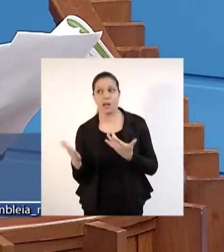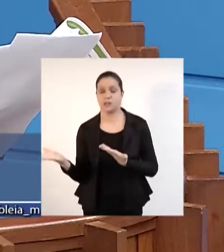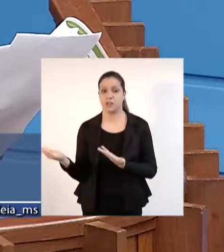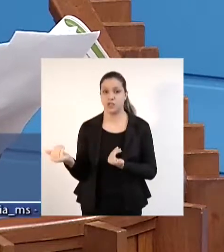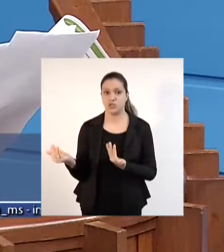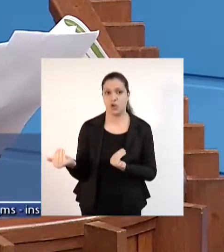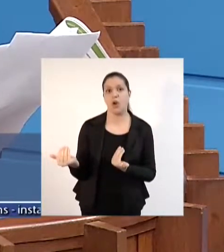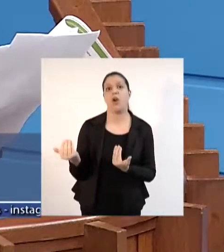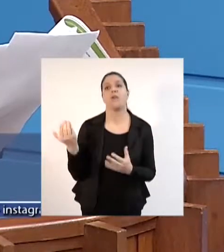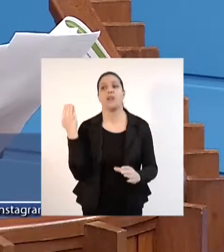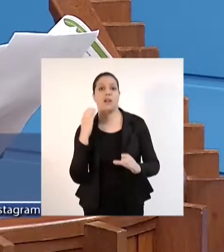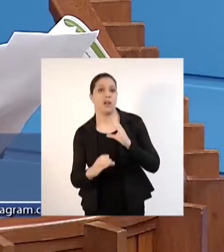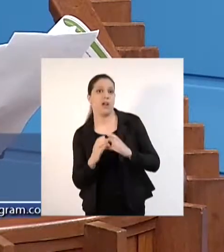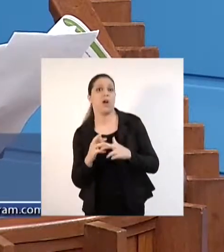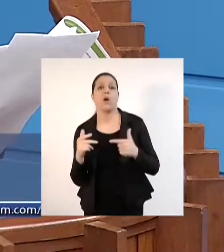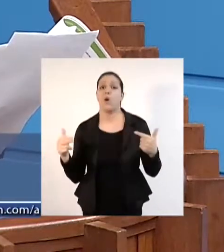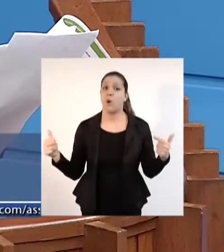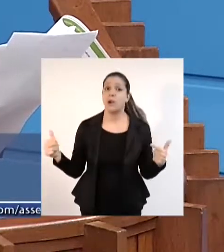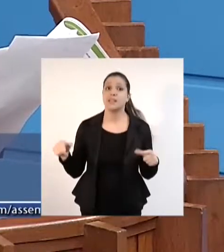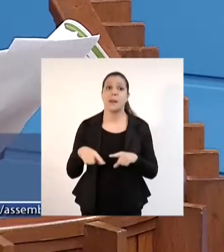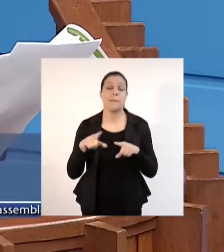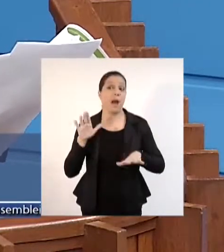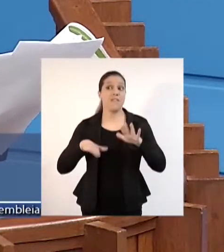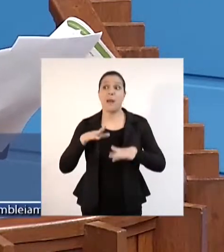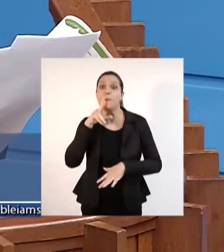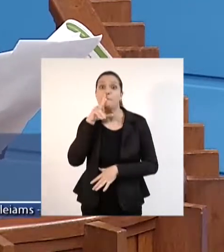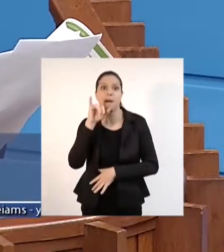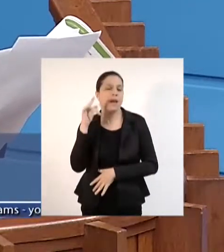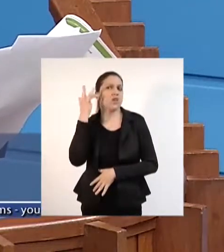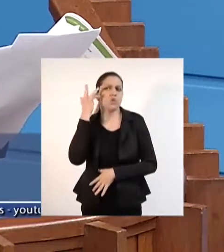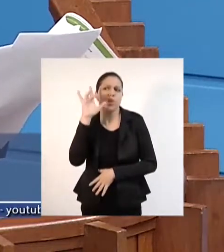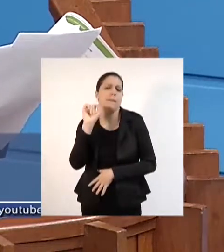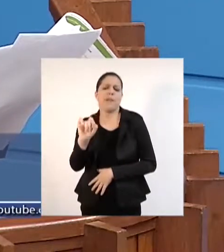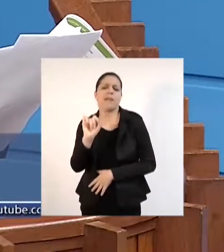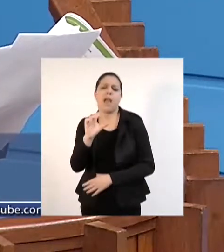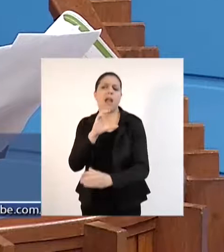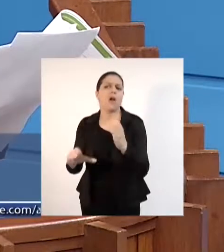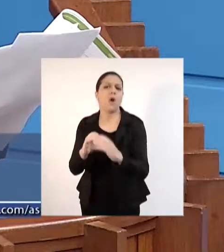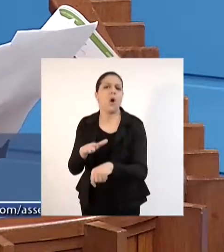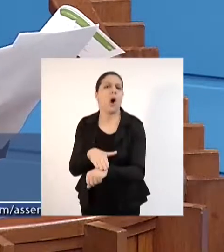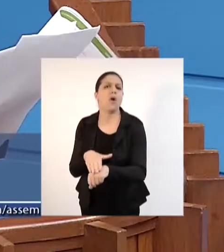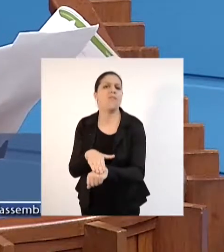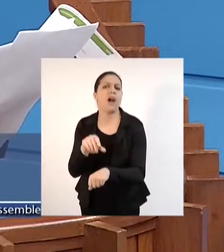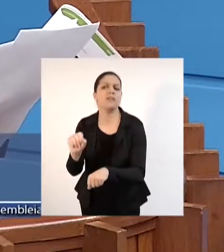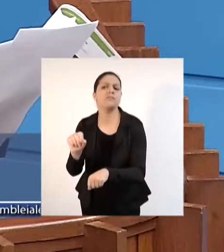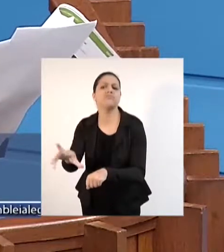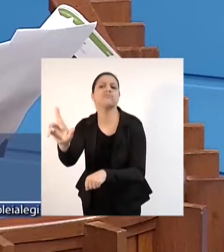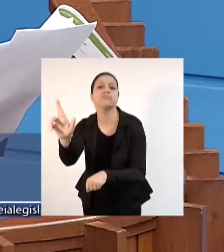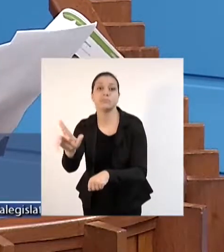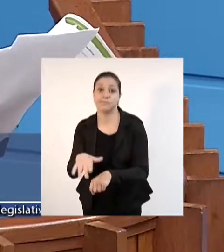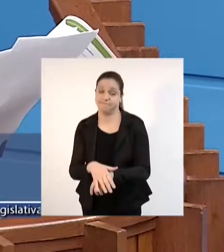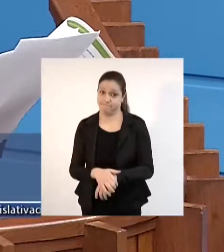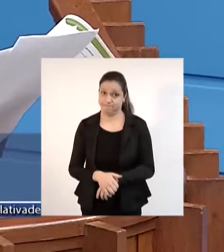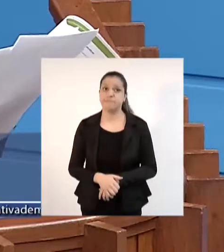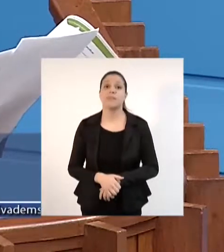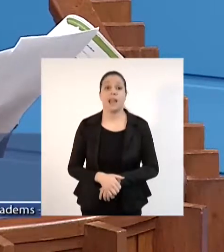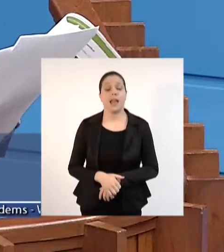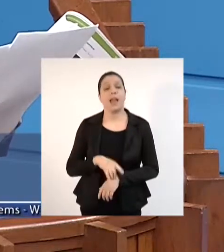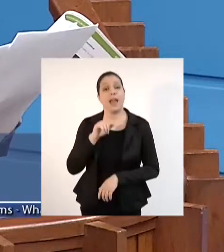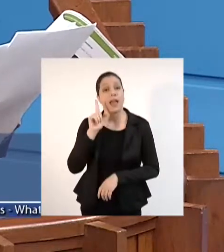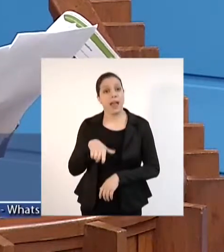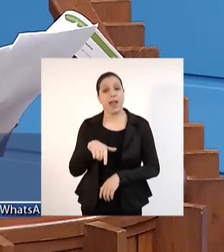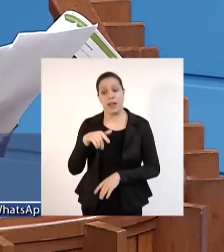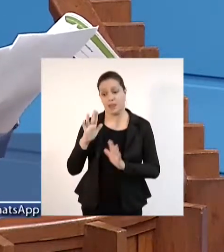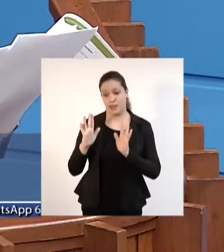adolescentes desenvolvem, muitas vezes sem que os próprios pais saibam. Era pelas redes grande parte da relação entre César e